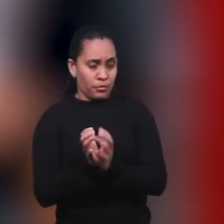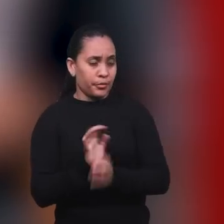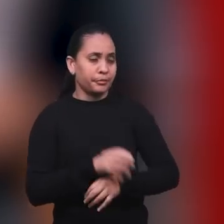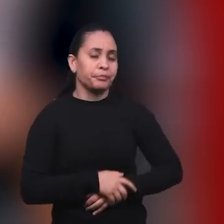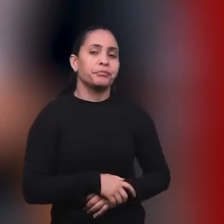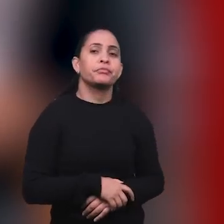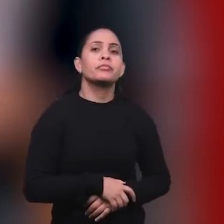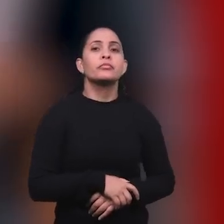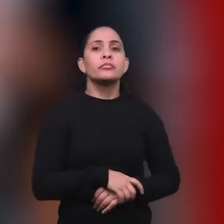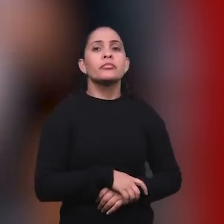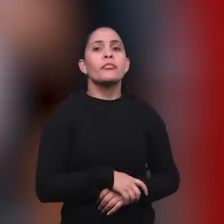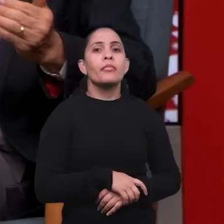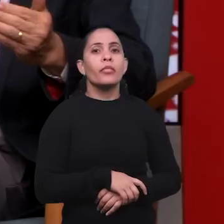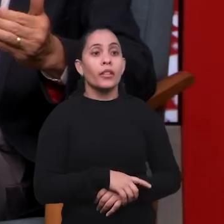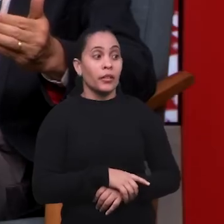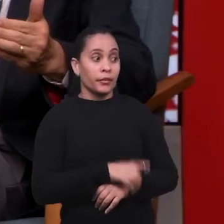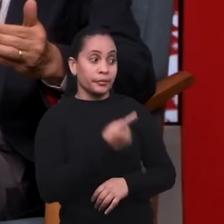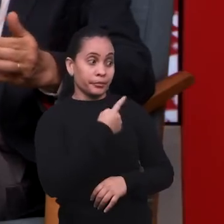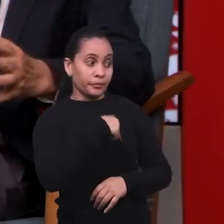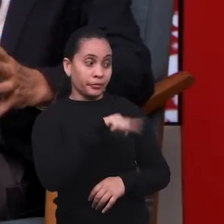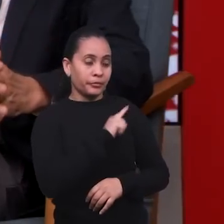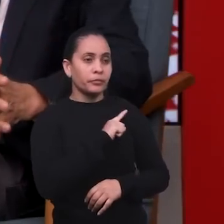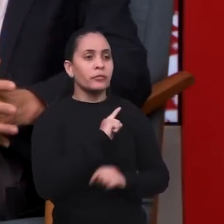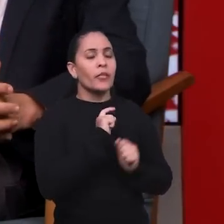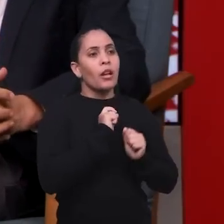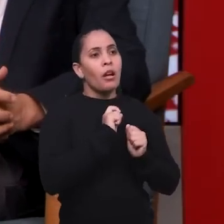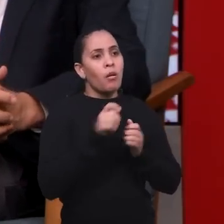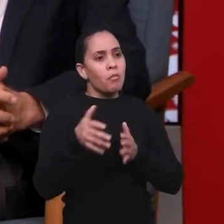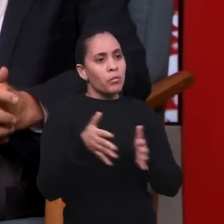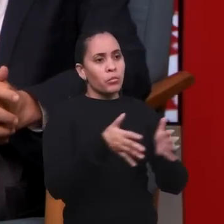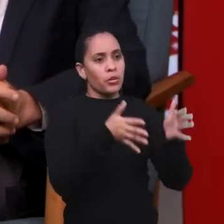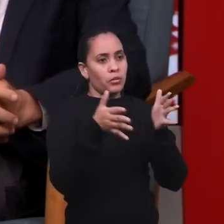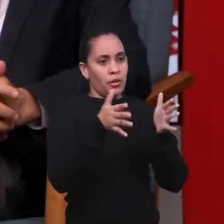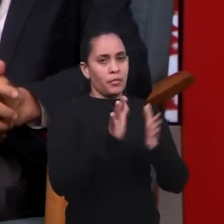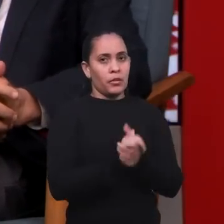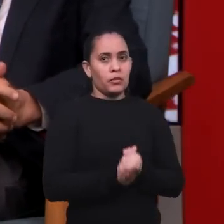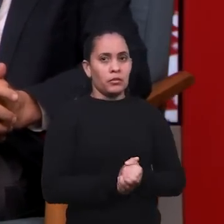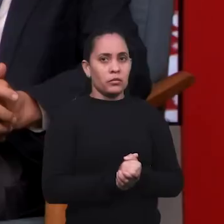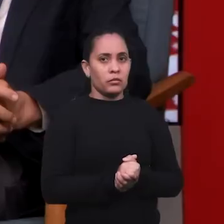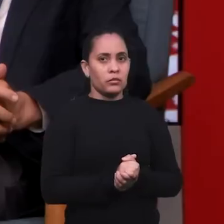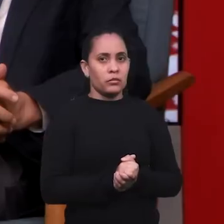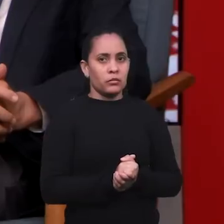pertenciam. Quando eles iam pelo caminho,